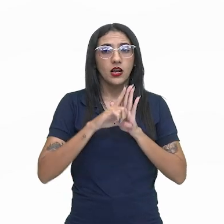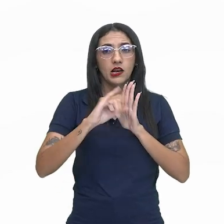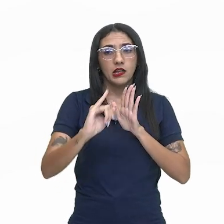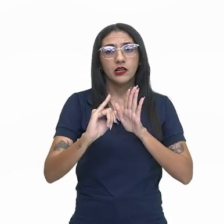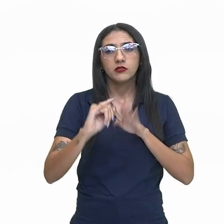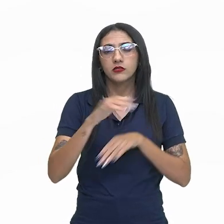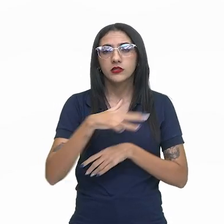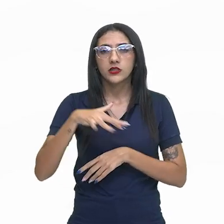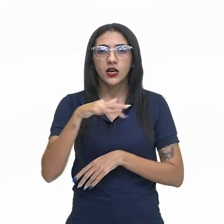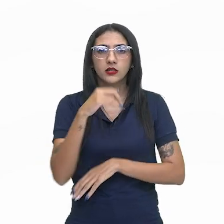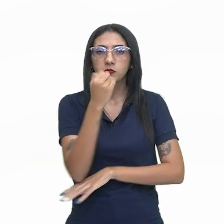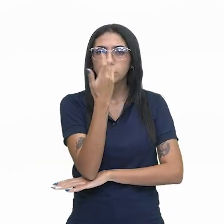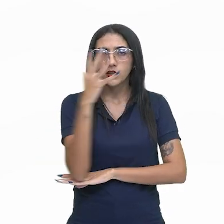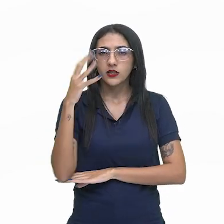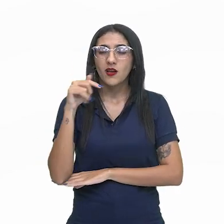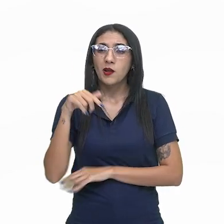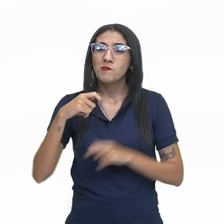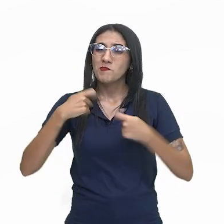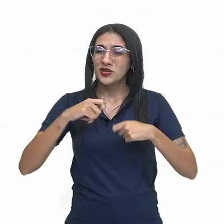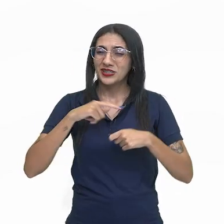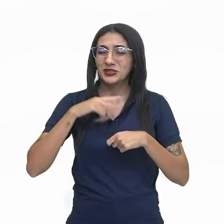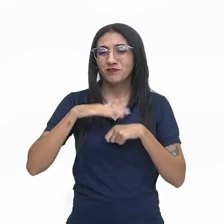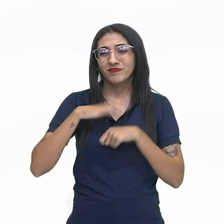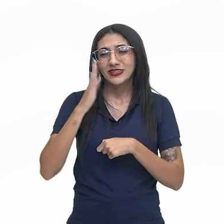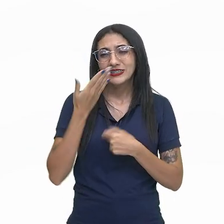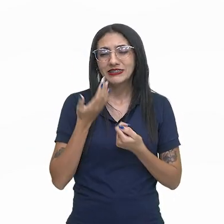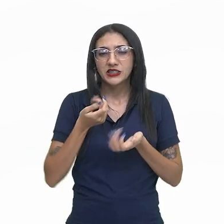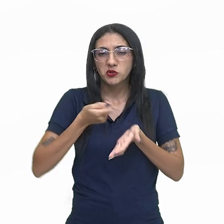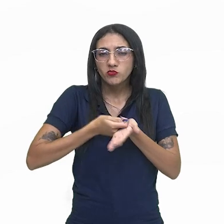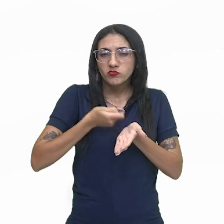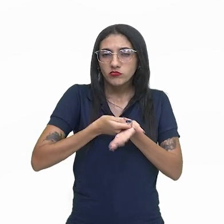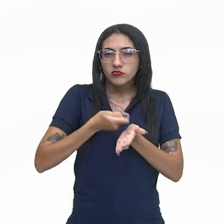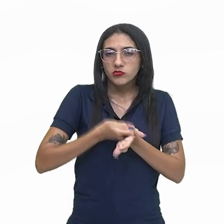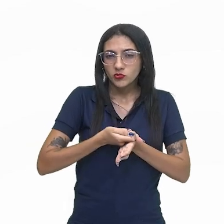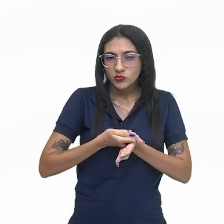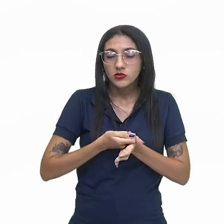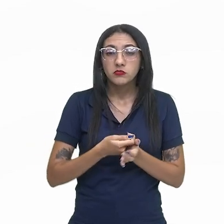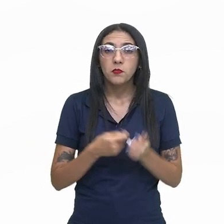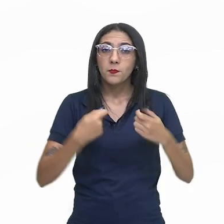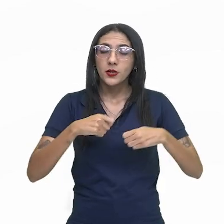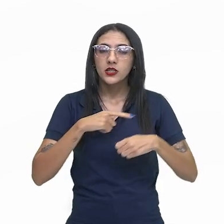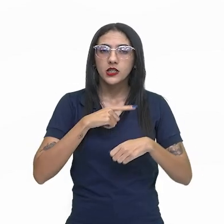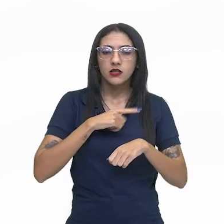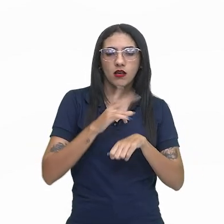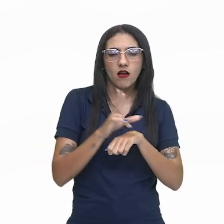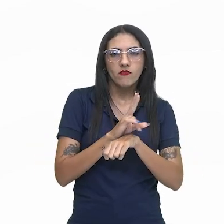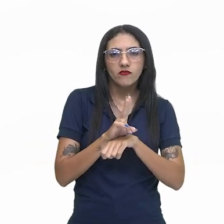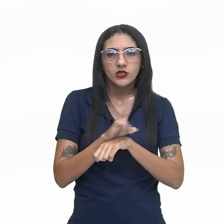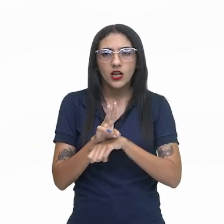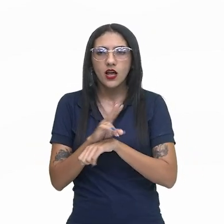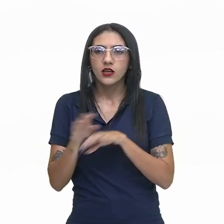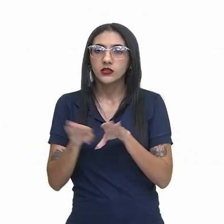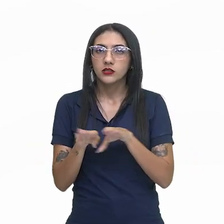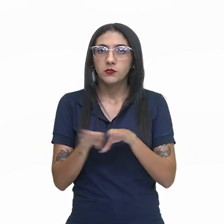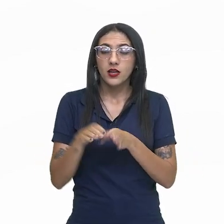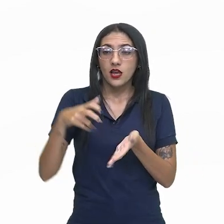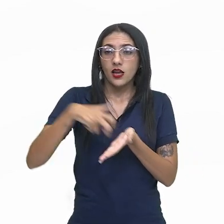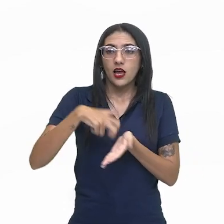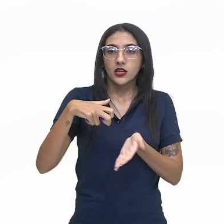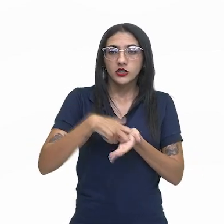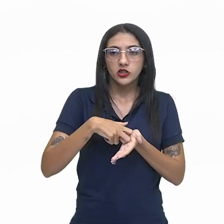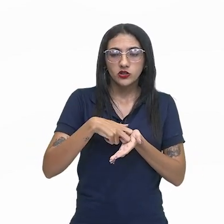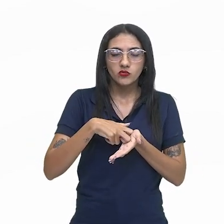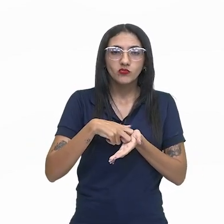legislação ambiental ela precisa ser mais rigorosa, né? Precisa fiscalizar, precisa punir também esses